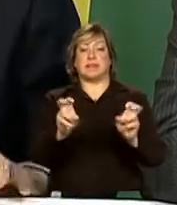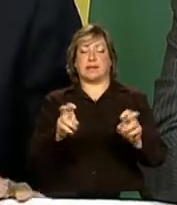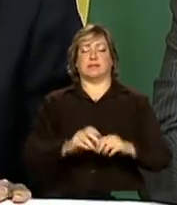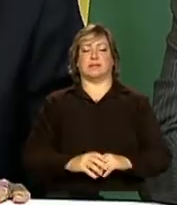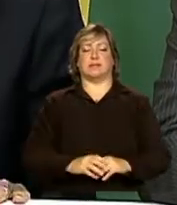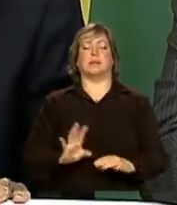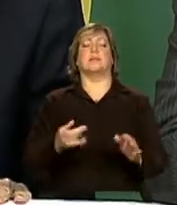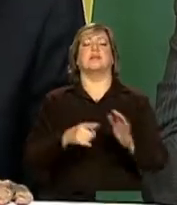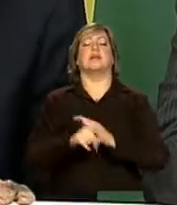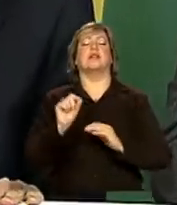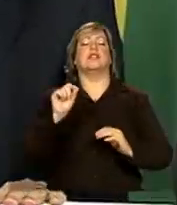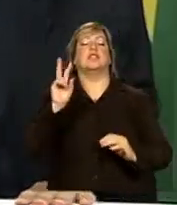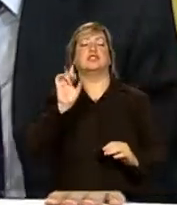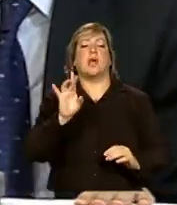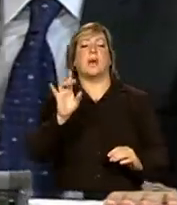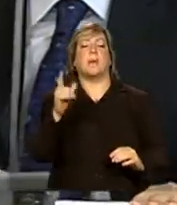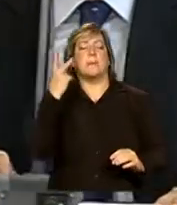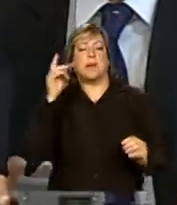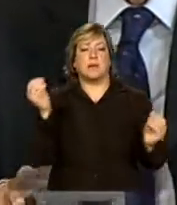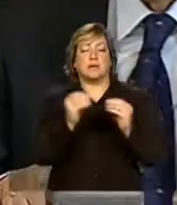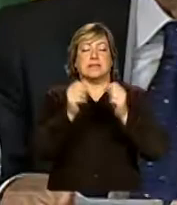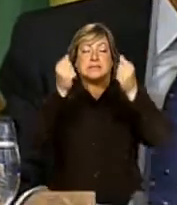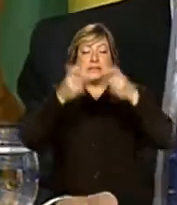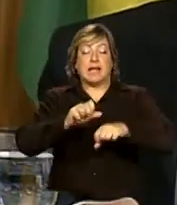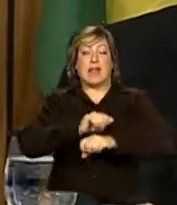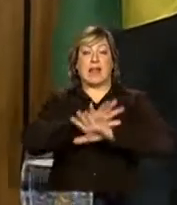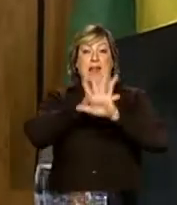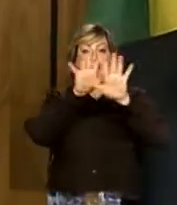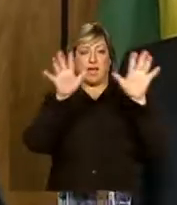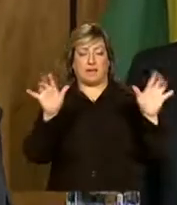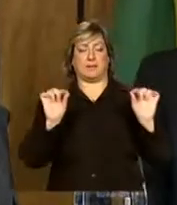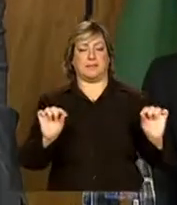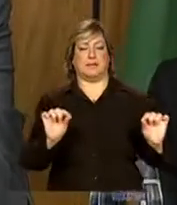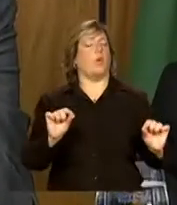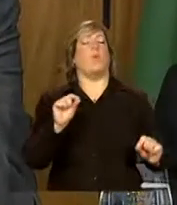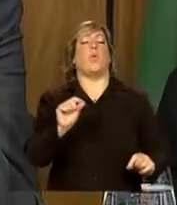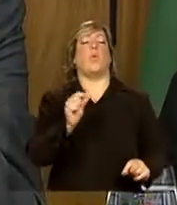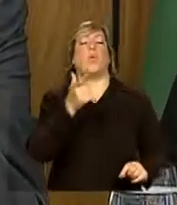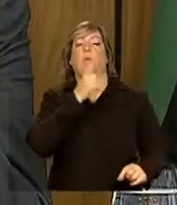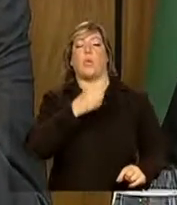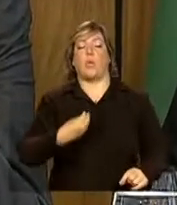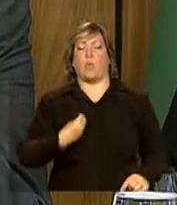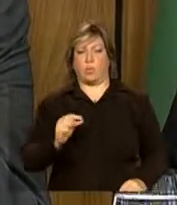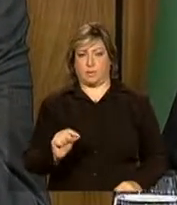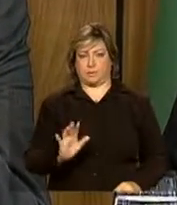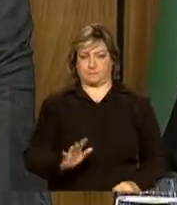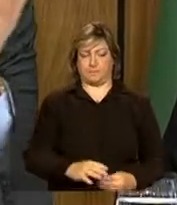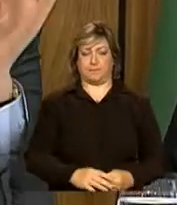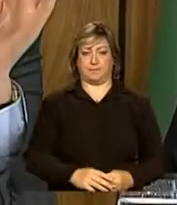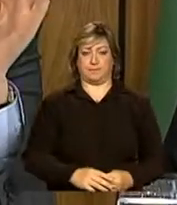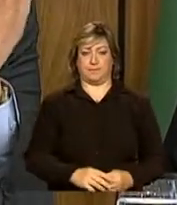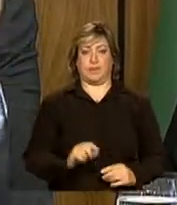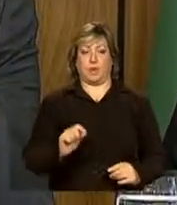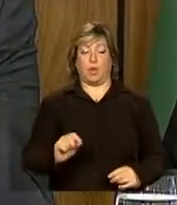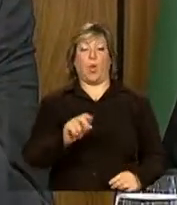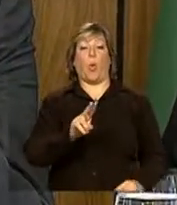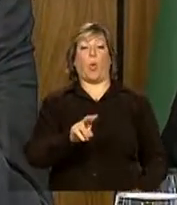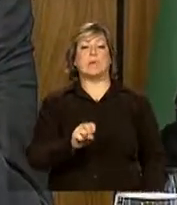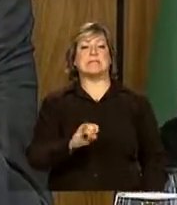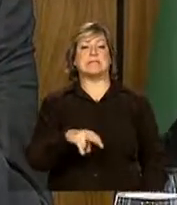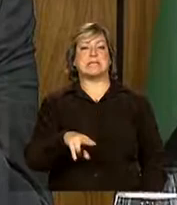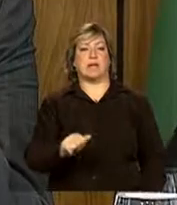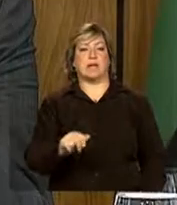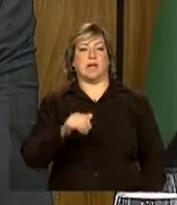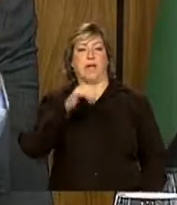complementar, eu acho que para poder esclarecer, o que acontece? Uma usina hidrelétrica tem uma